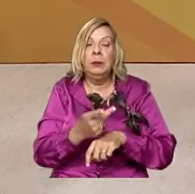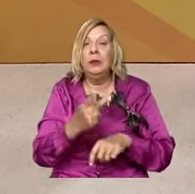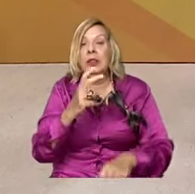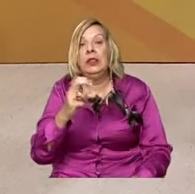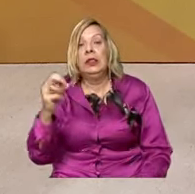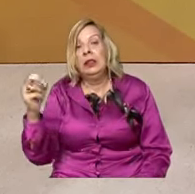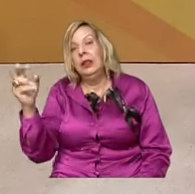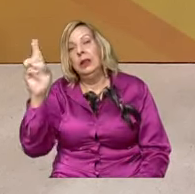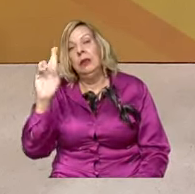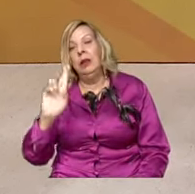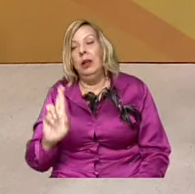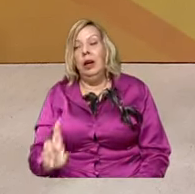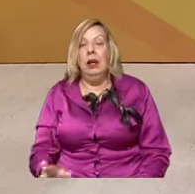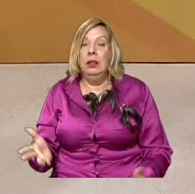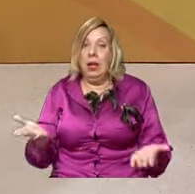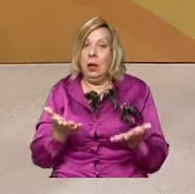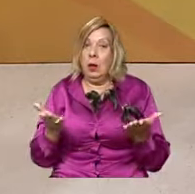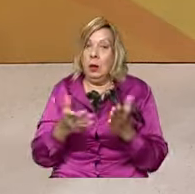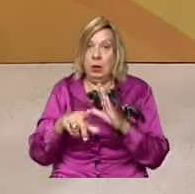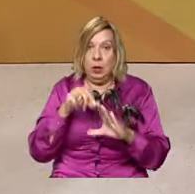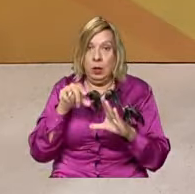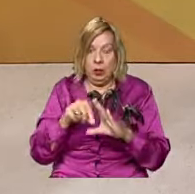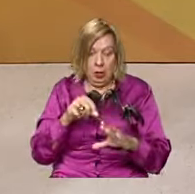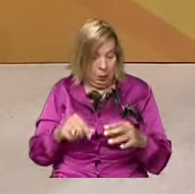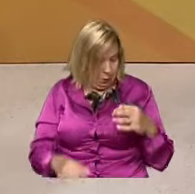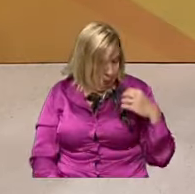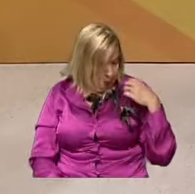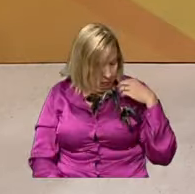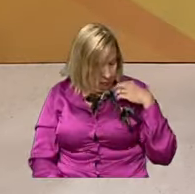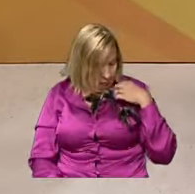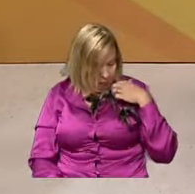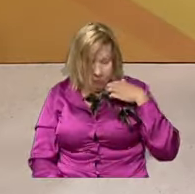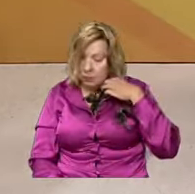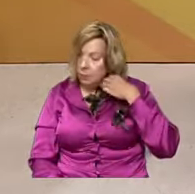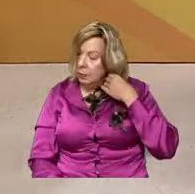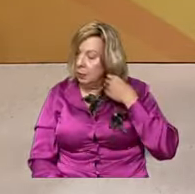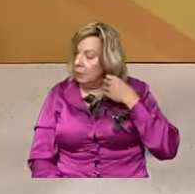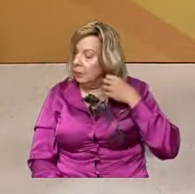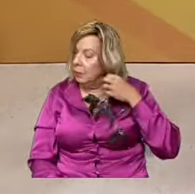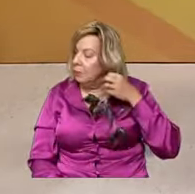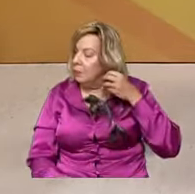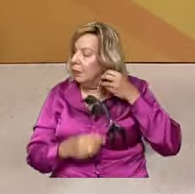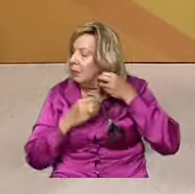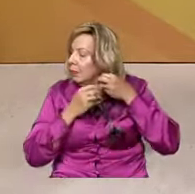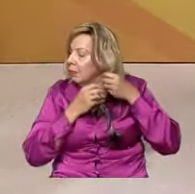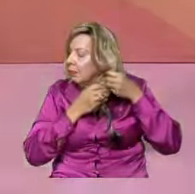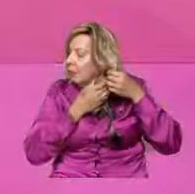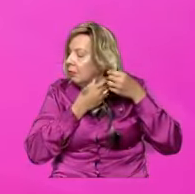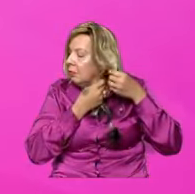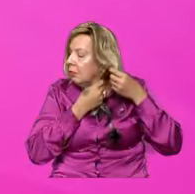dá início a esses sorteios para lá de especiais, não é, Júnior? Simbora então. Vinheta na tela.